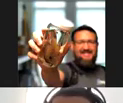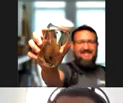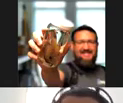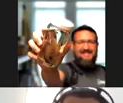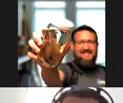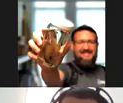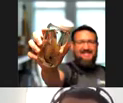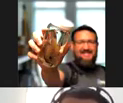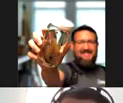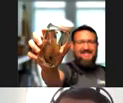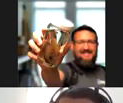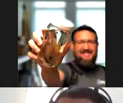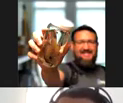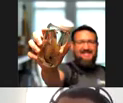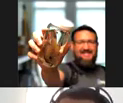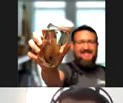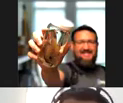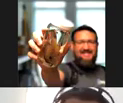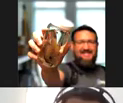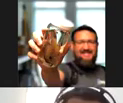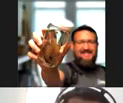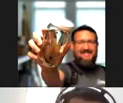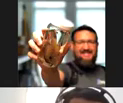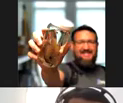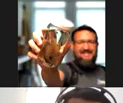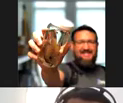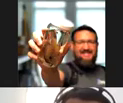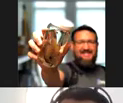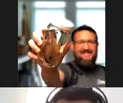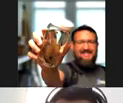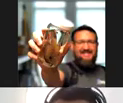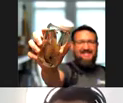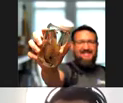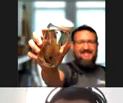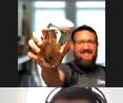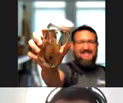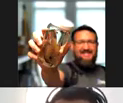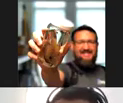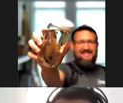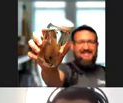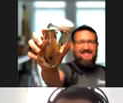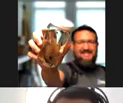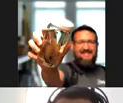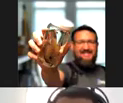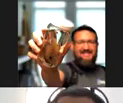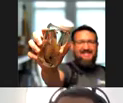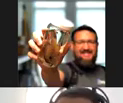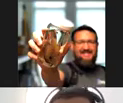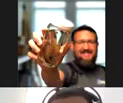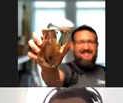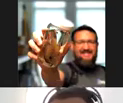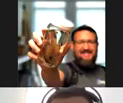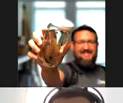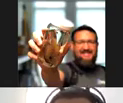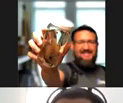que melhorasse esse modelo dele de sugestão de séries. E quem conseguisse ter um aumento de 10% nesse modelo de sugestão de séries dele, ganhava